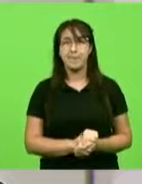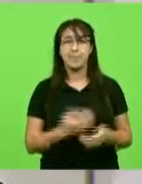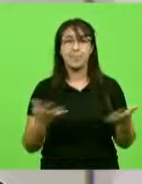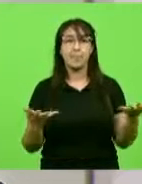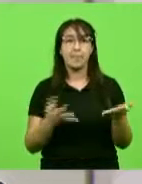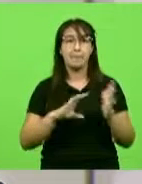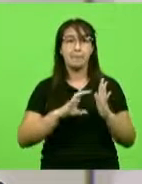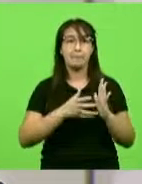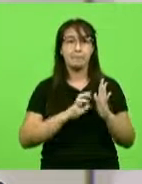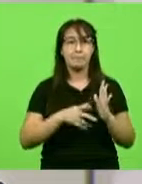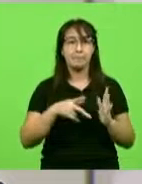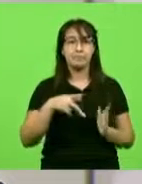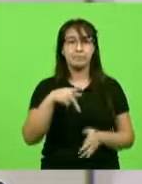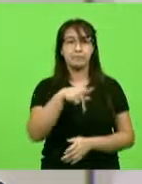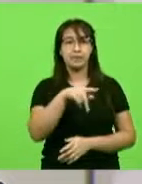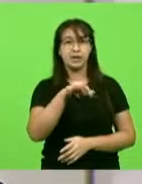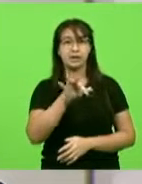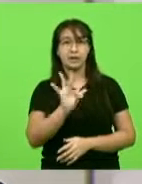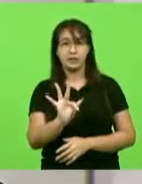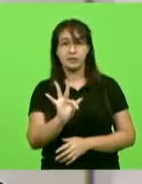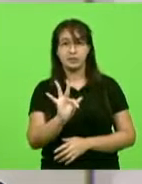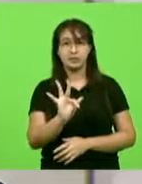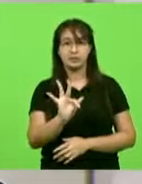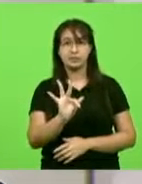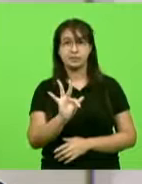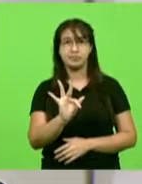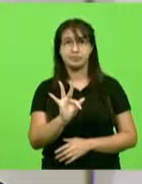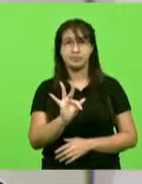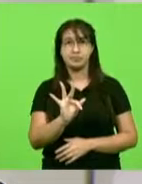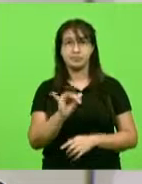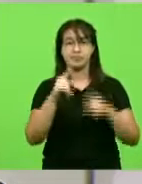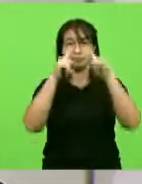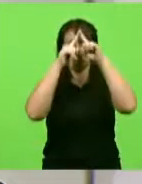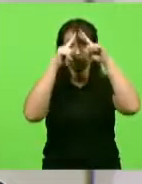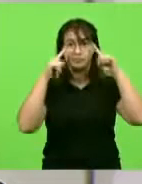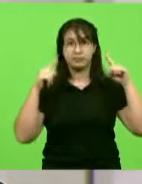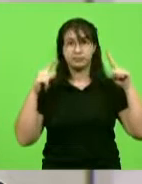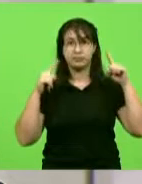partido, o Partido dos Trabalhadores, deputado Neudice Sareta,